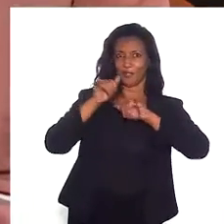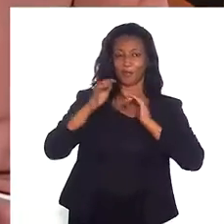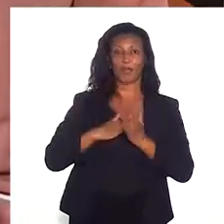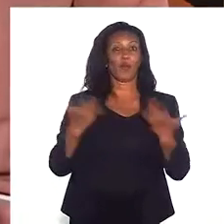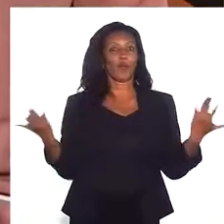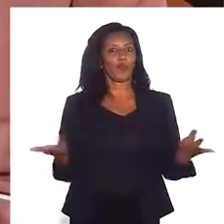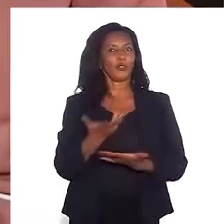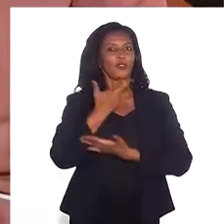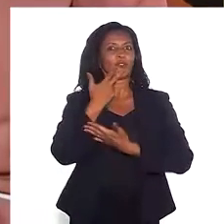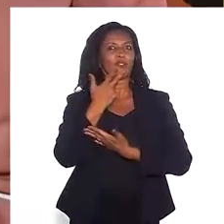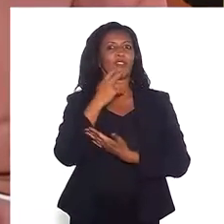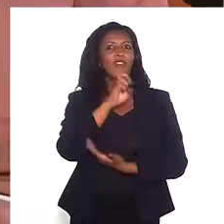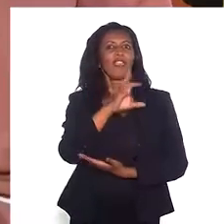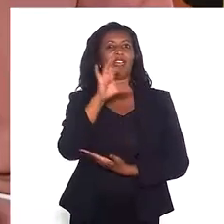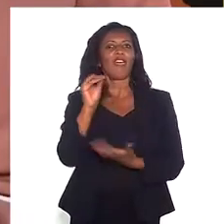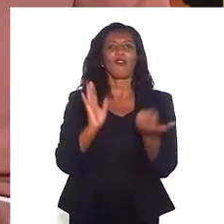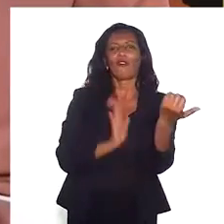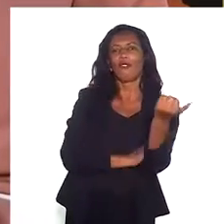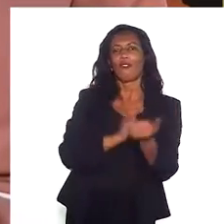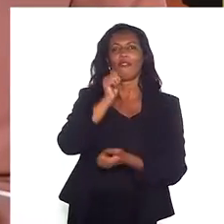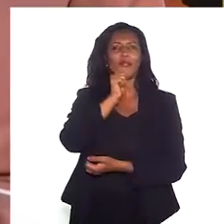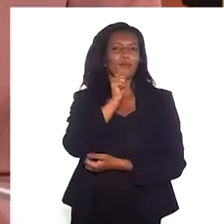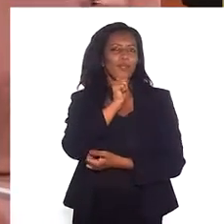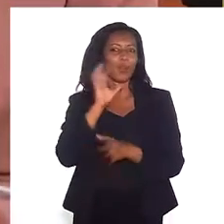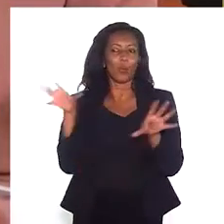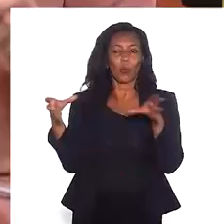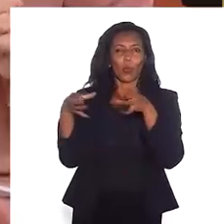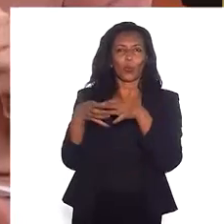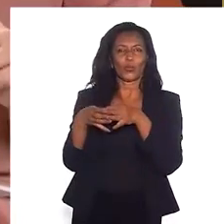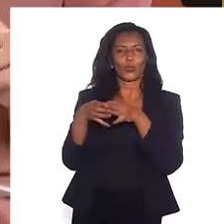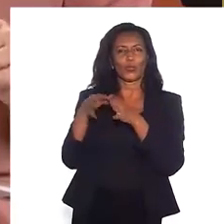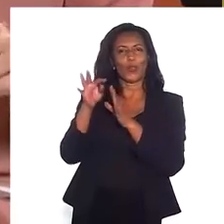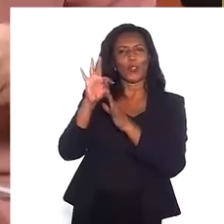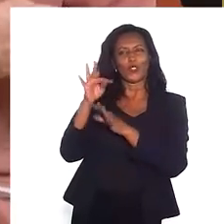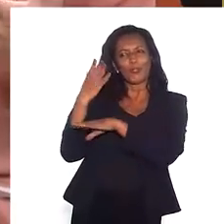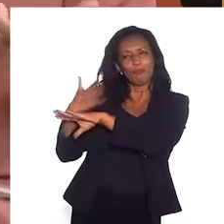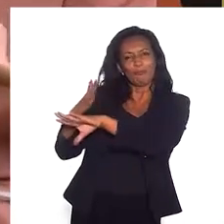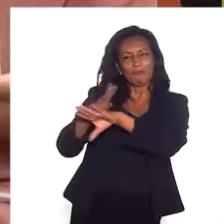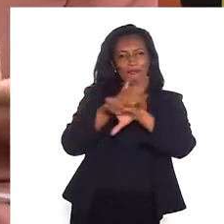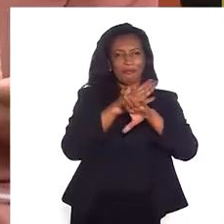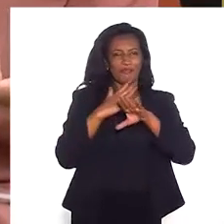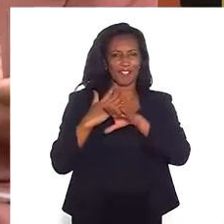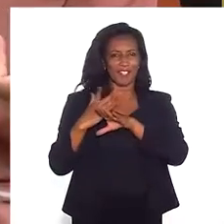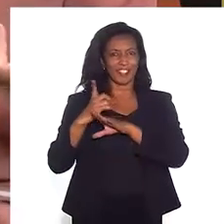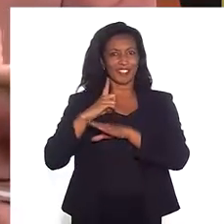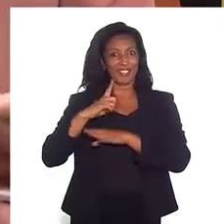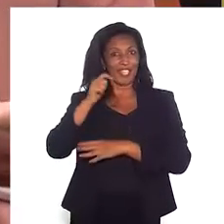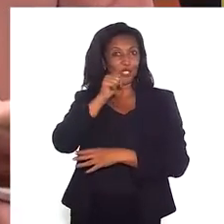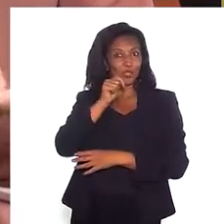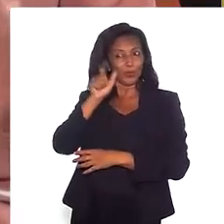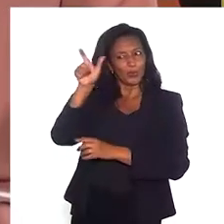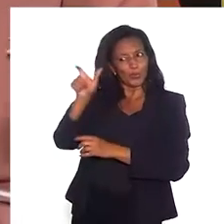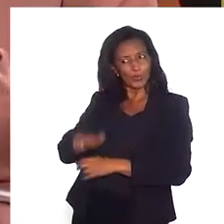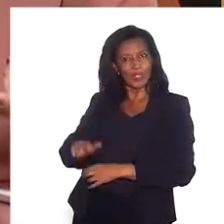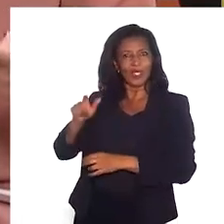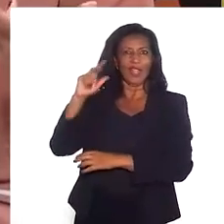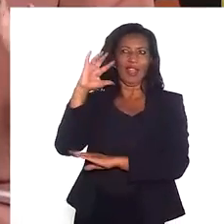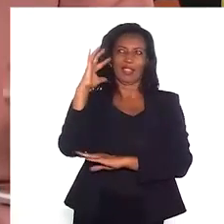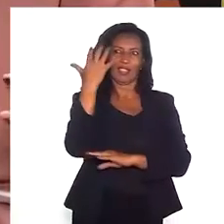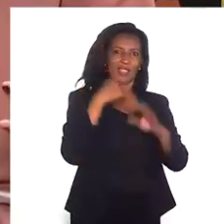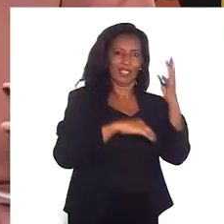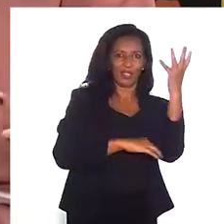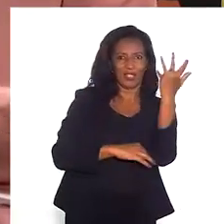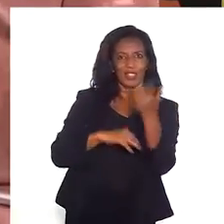nossa troca de informações. Hoje falamos sobre ecofeminismo, um conjunto de teorias práticas que abrange